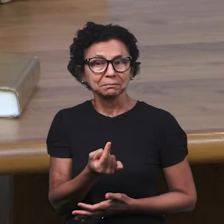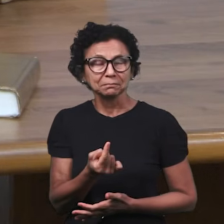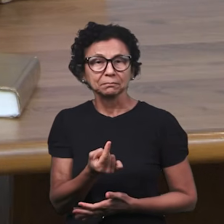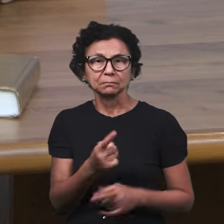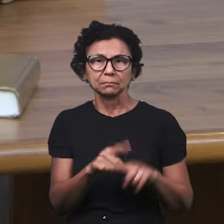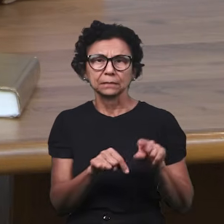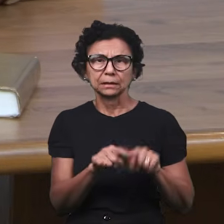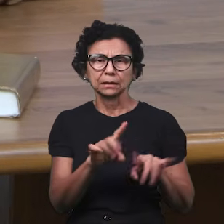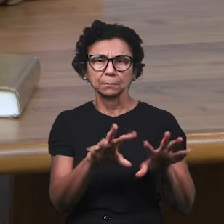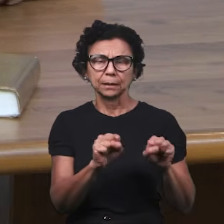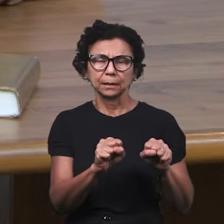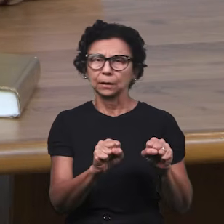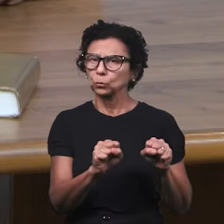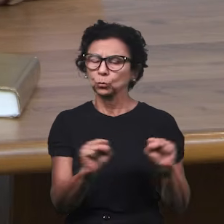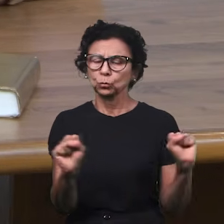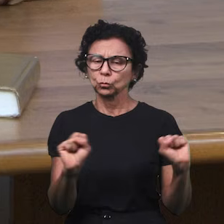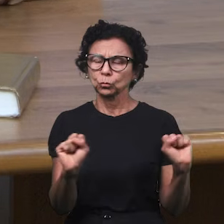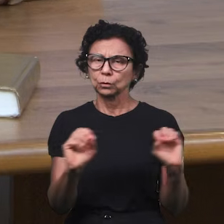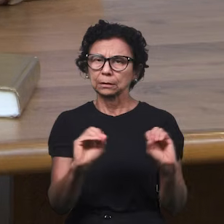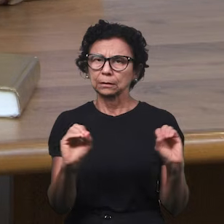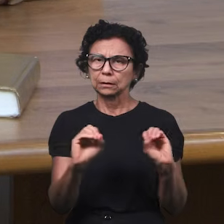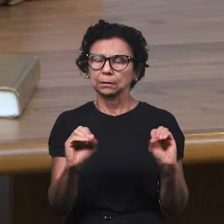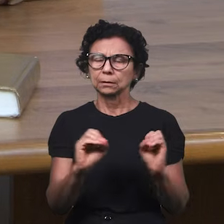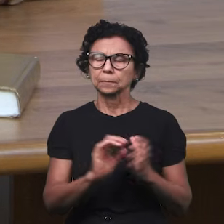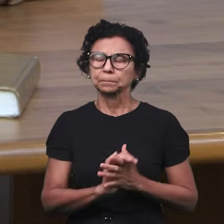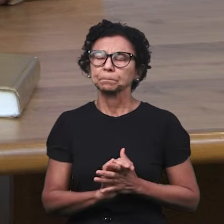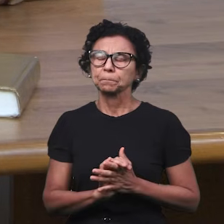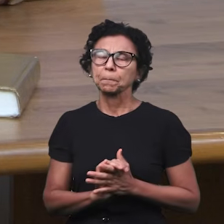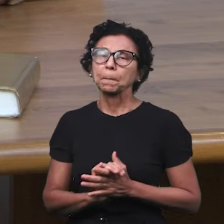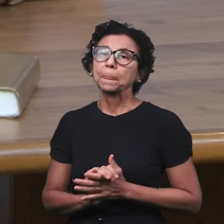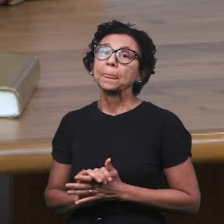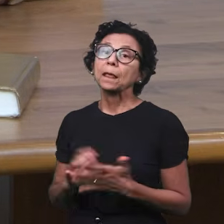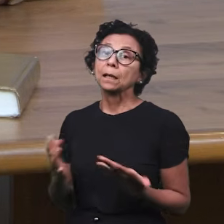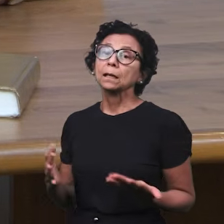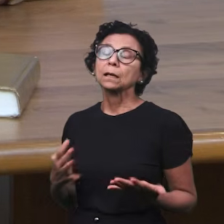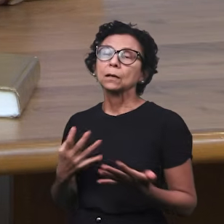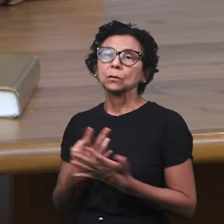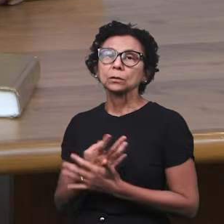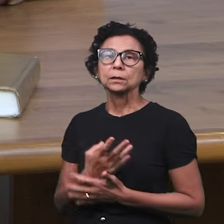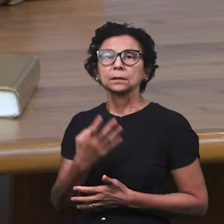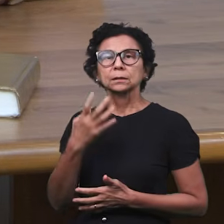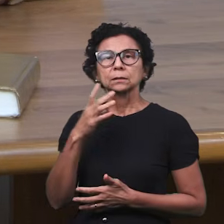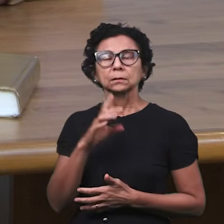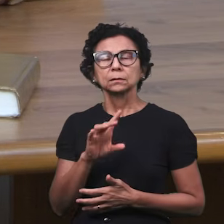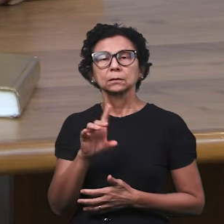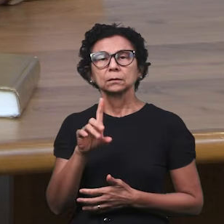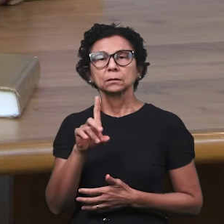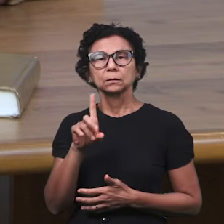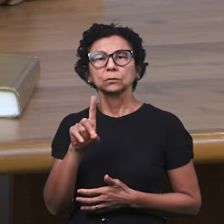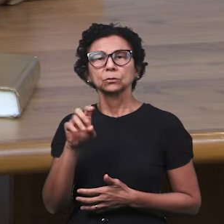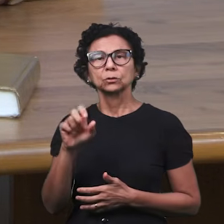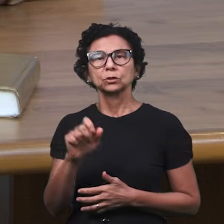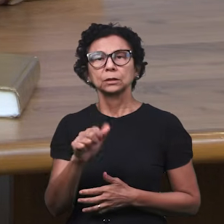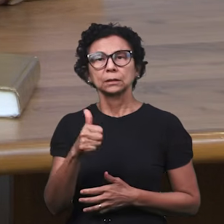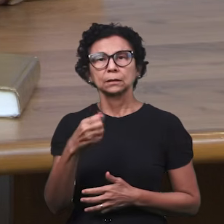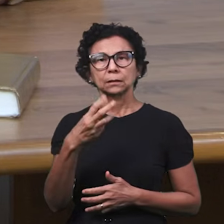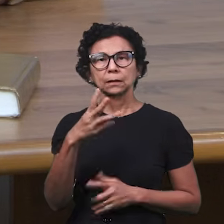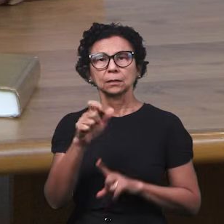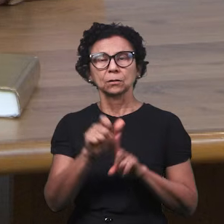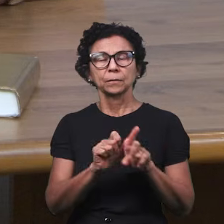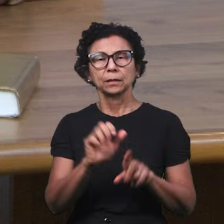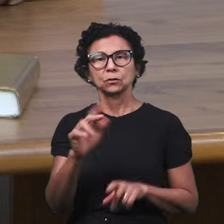despojo não estenderam a sua mão. Sucedeu isto no dia 13 do mês de Adar,